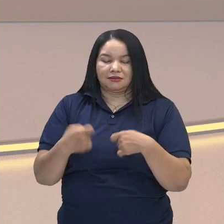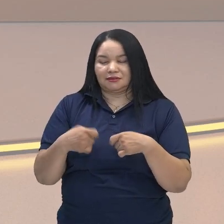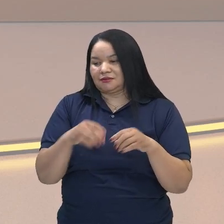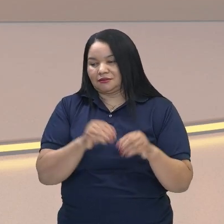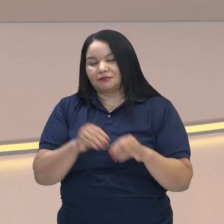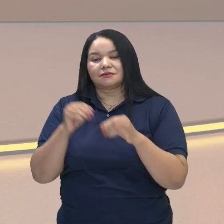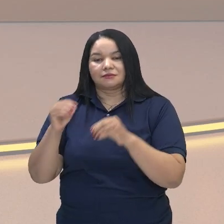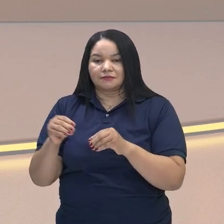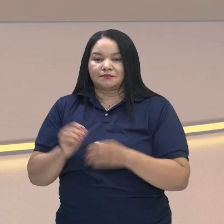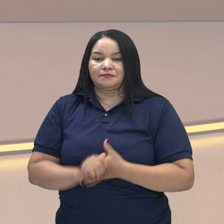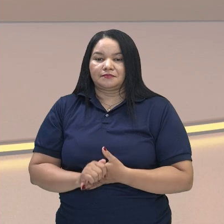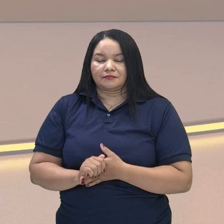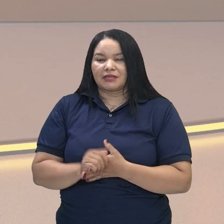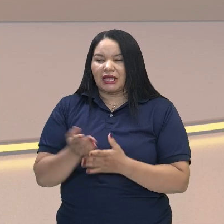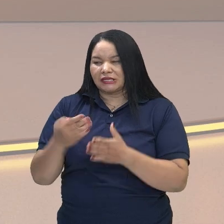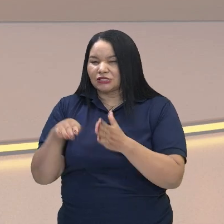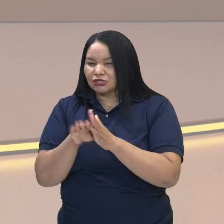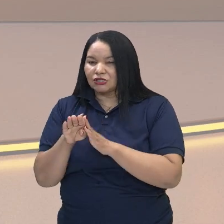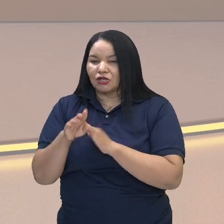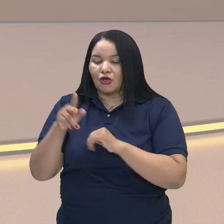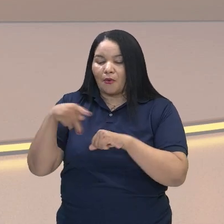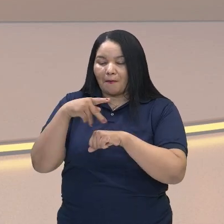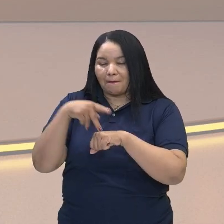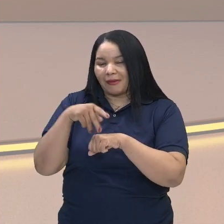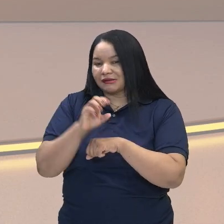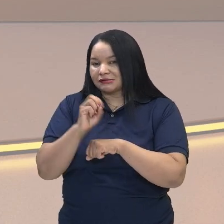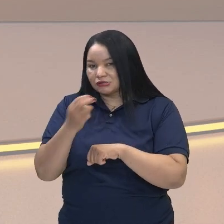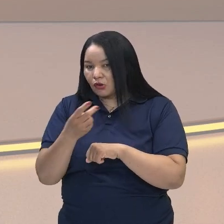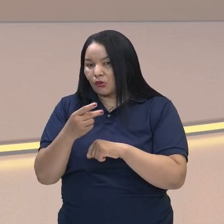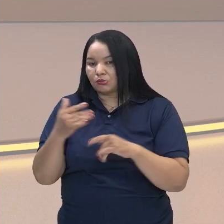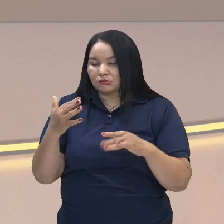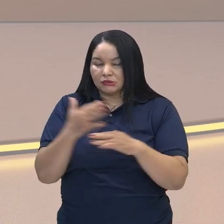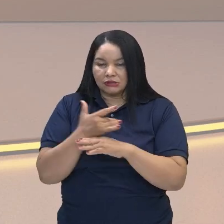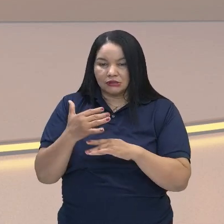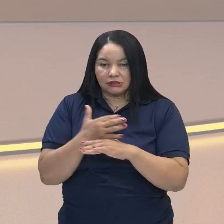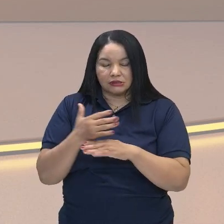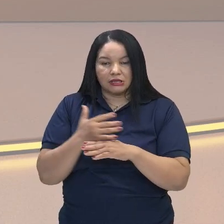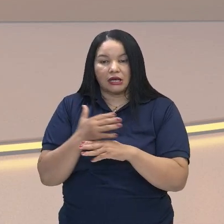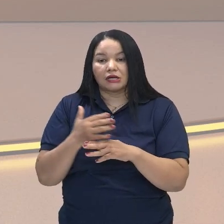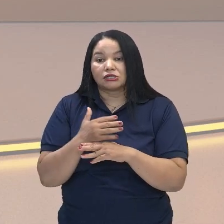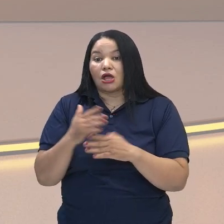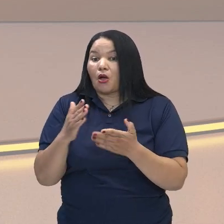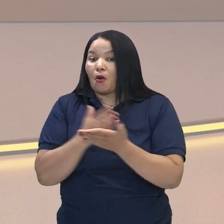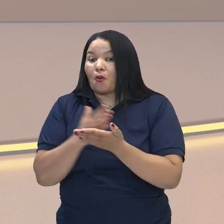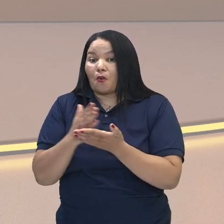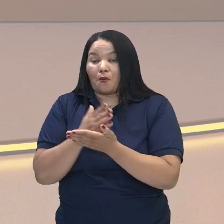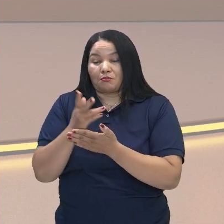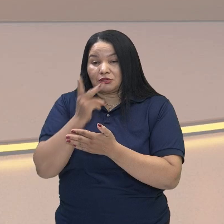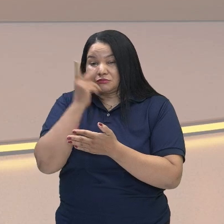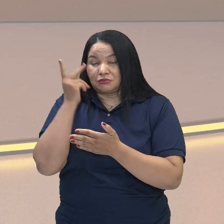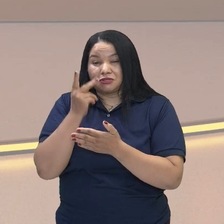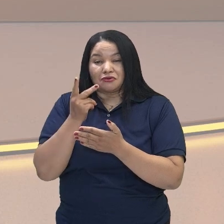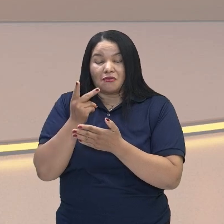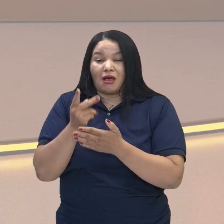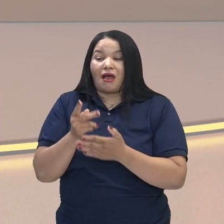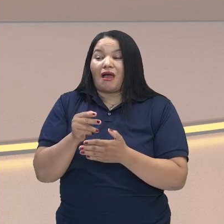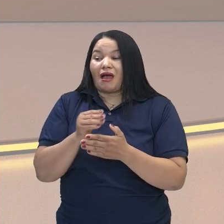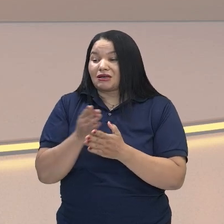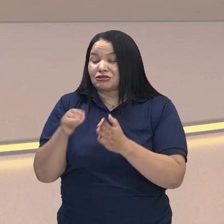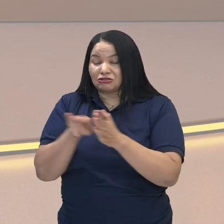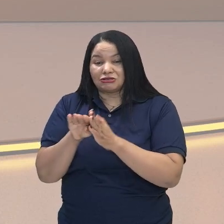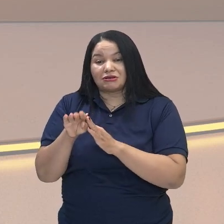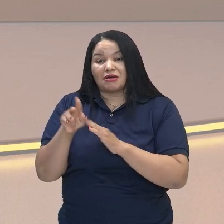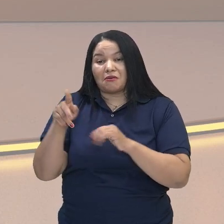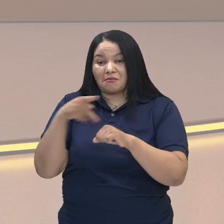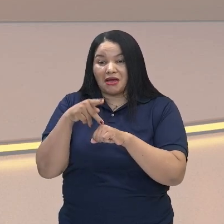em um país, em uma cidade que não é de sua origem, infelizmente as pessoas elas acabam passando por diversas